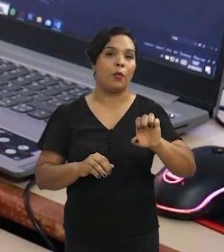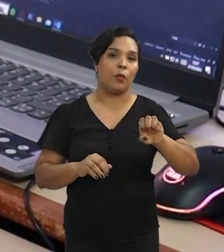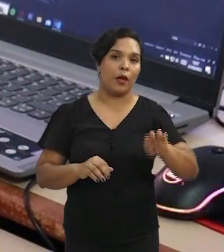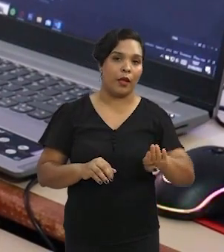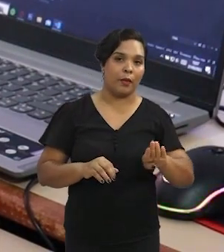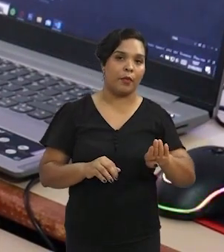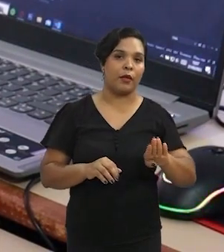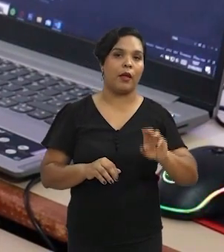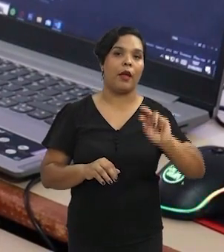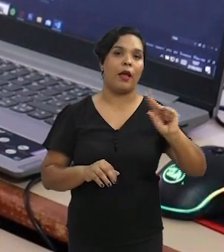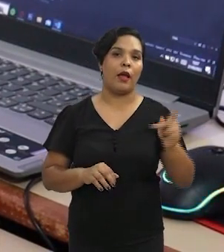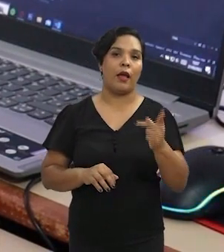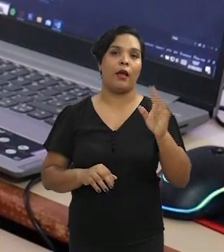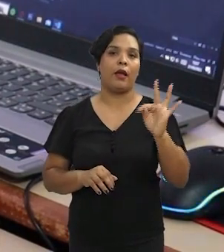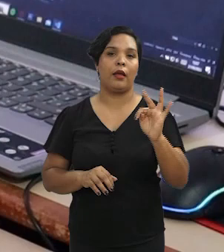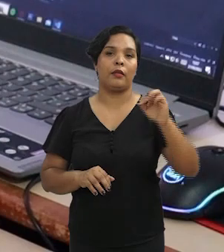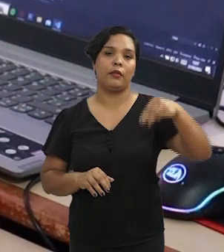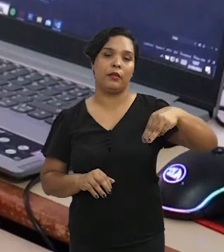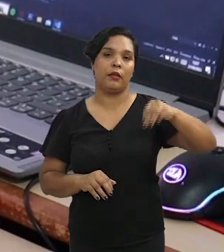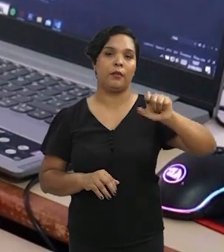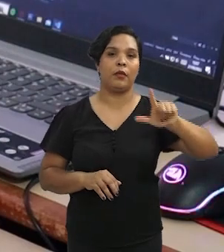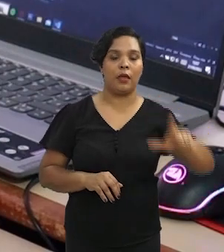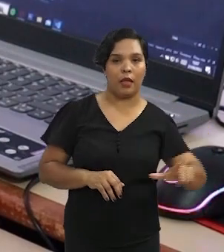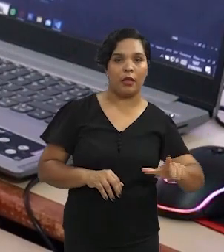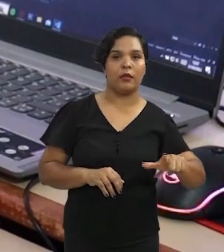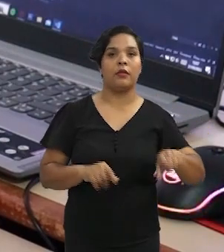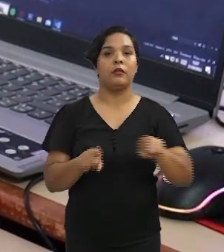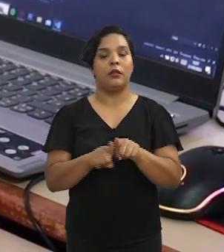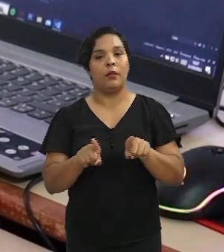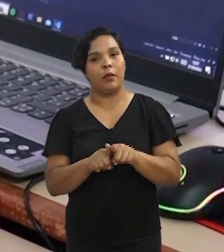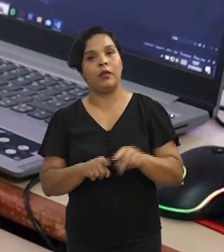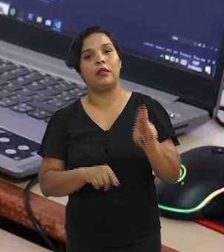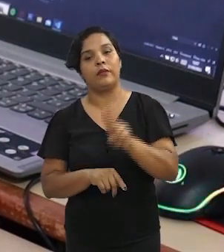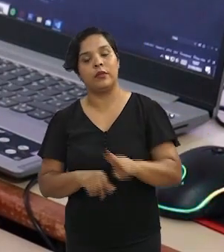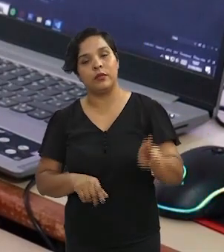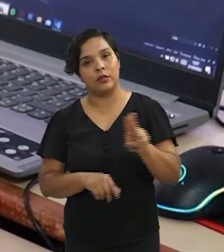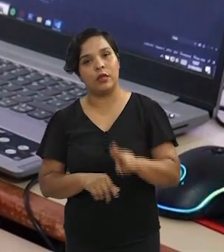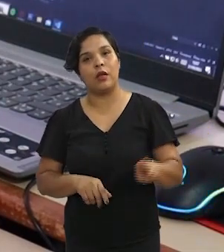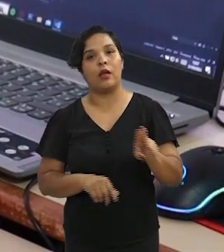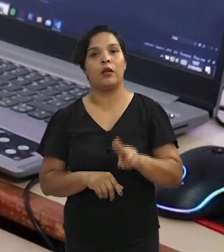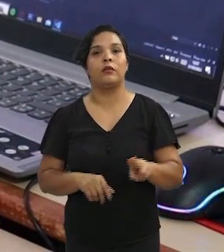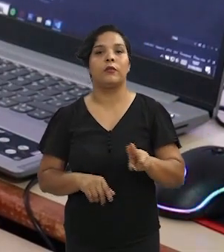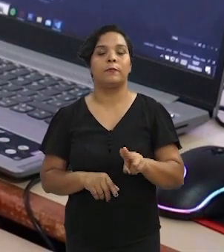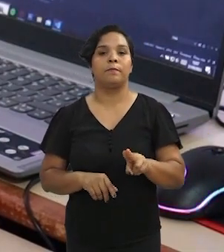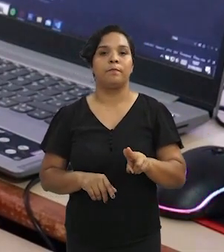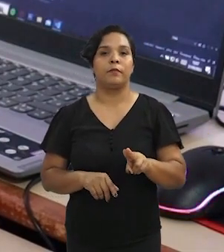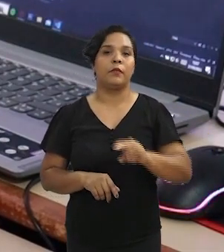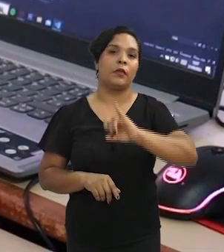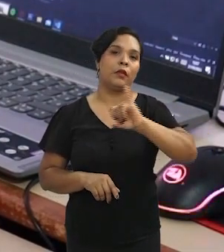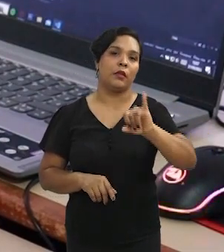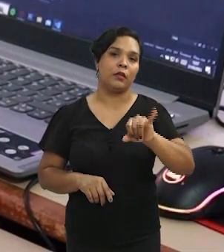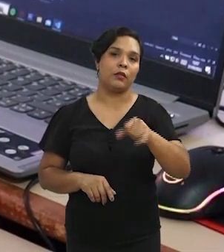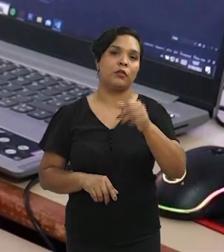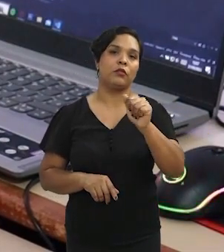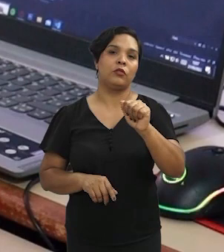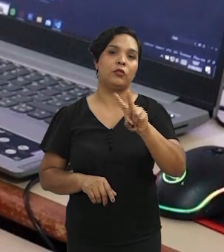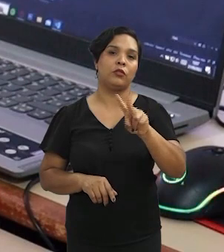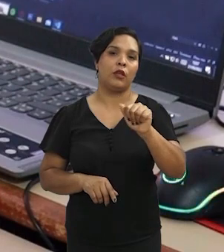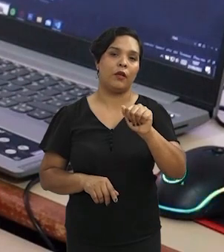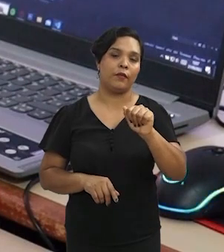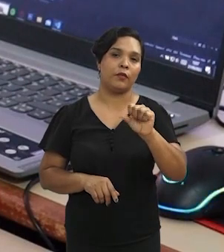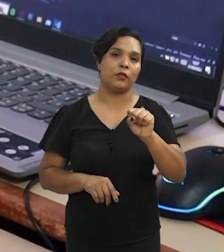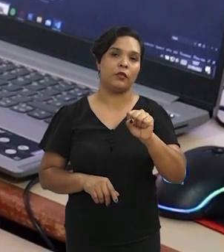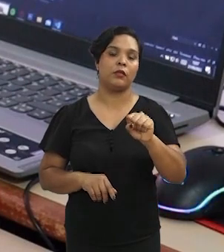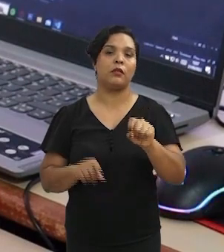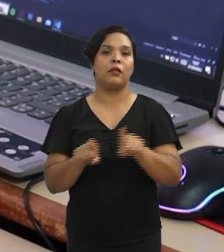usado HTML para fazer a marcação do site, CSS para estilização, o JavaScript como